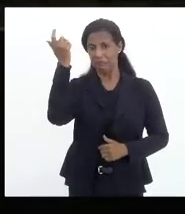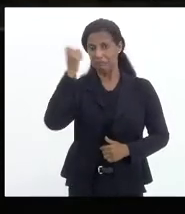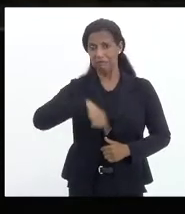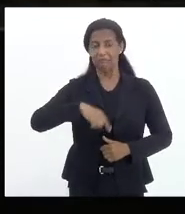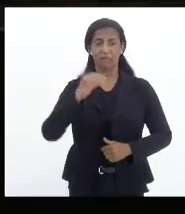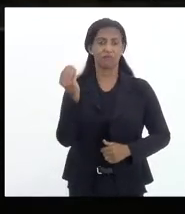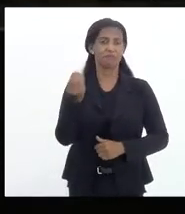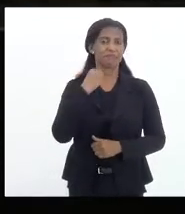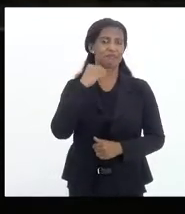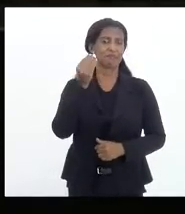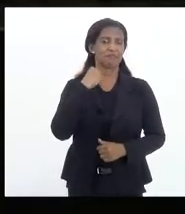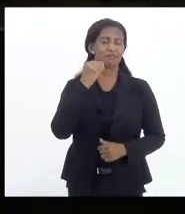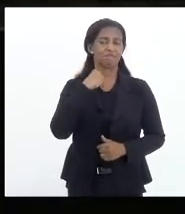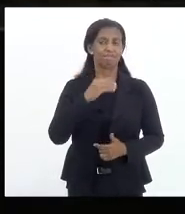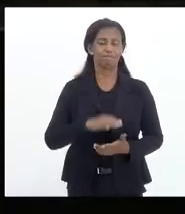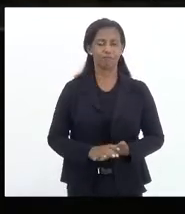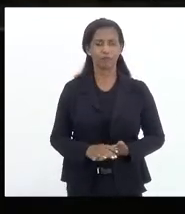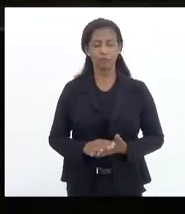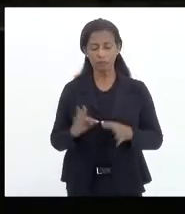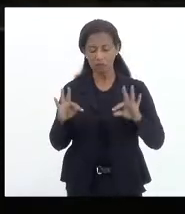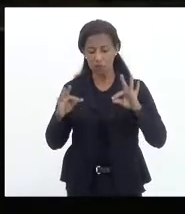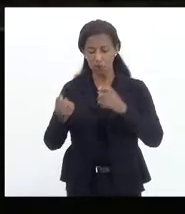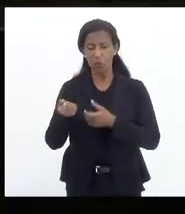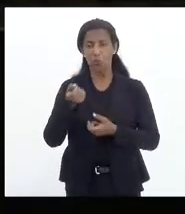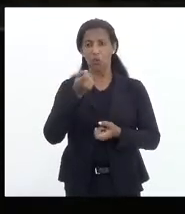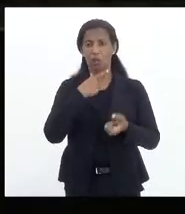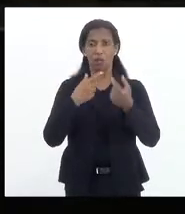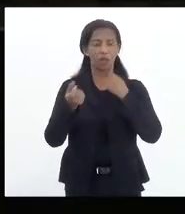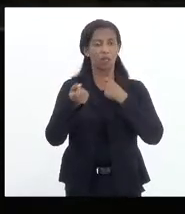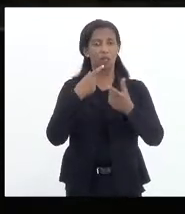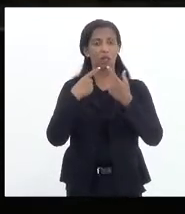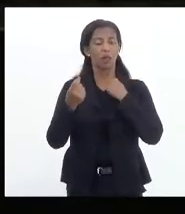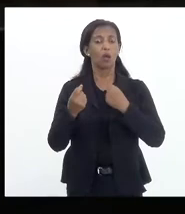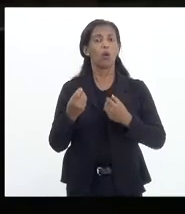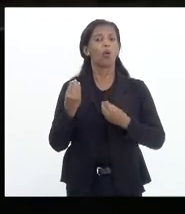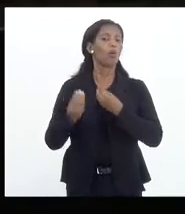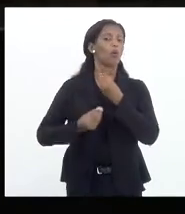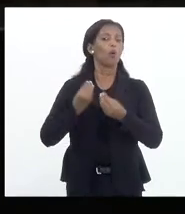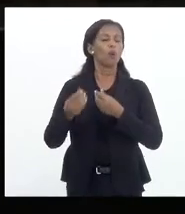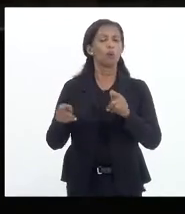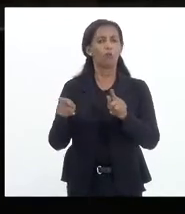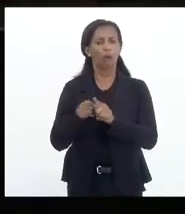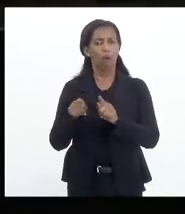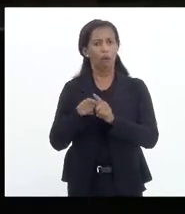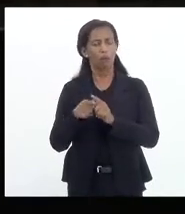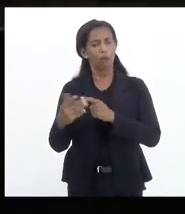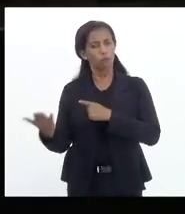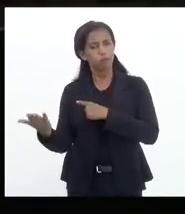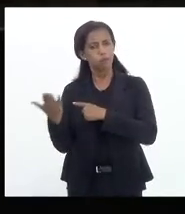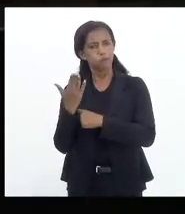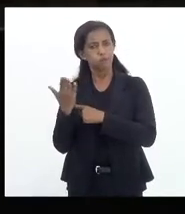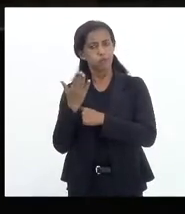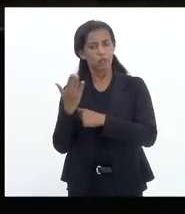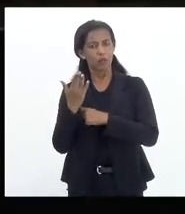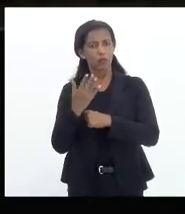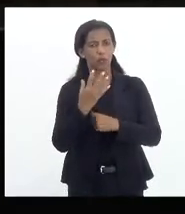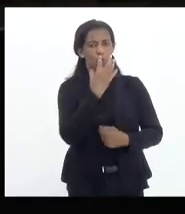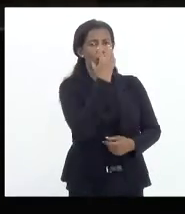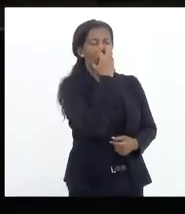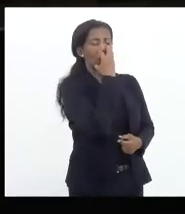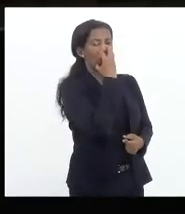humano e toda o medicamento necessário como também um apoio do oxigênio